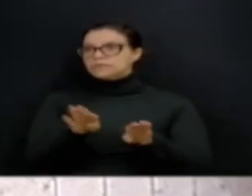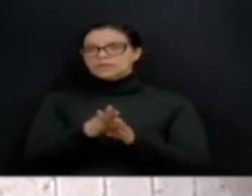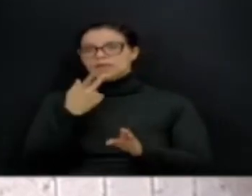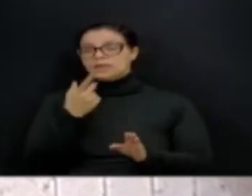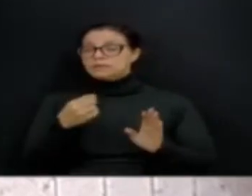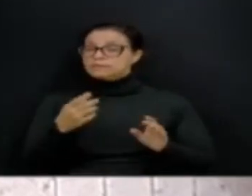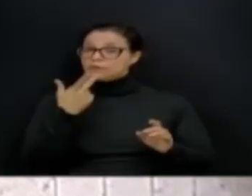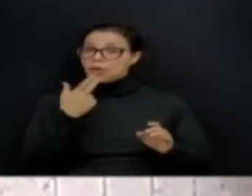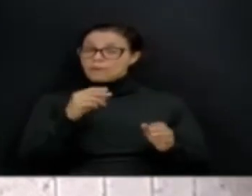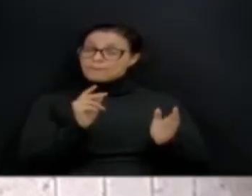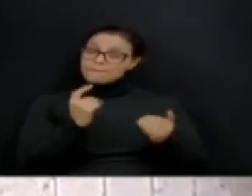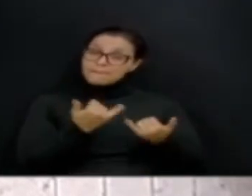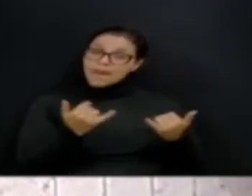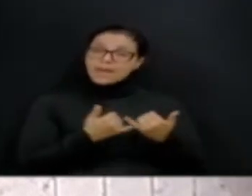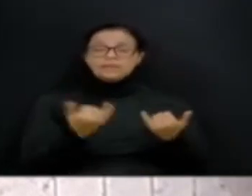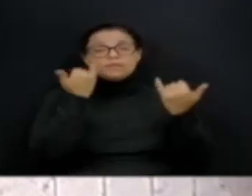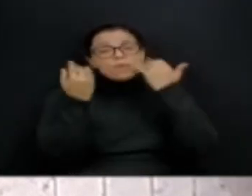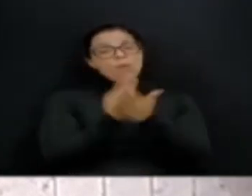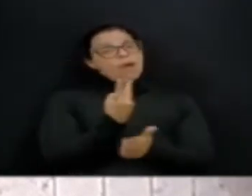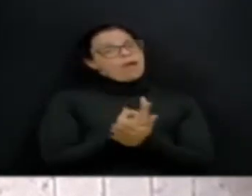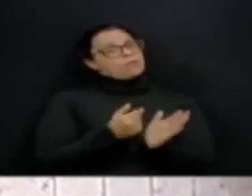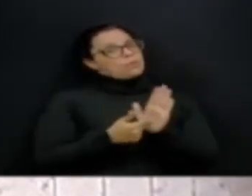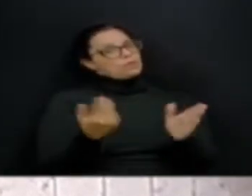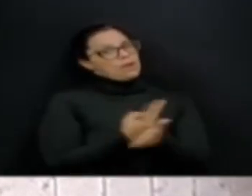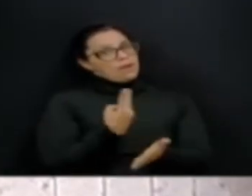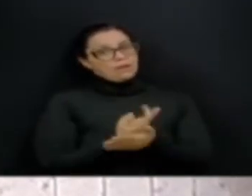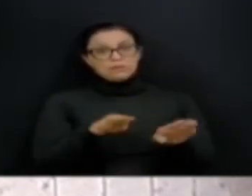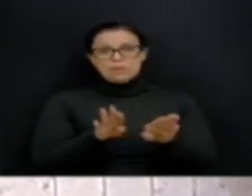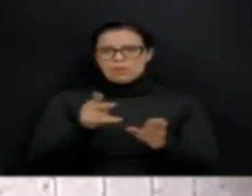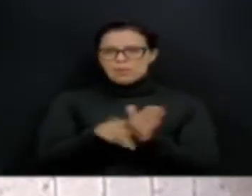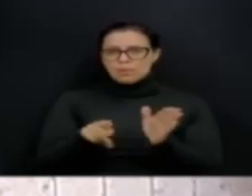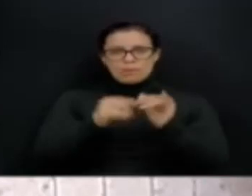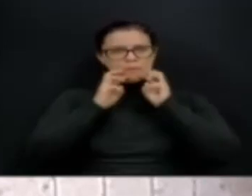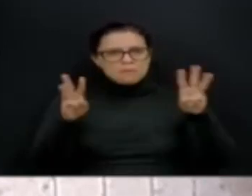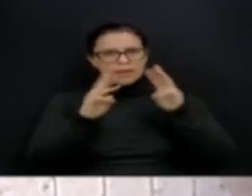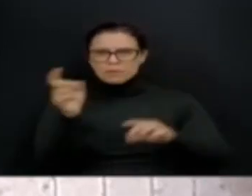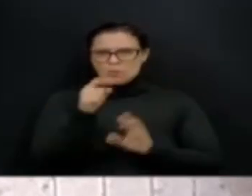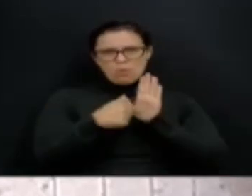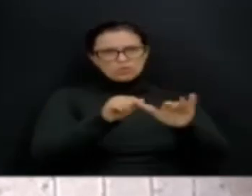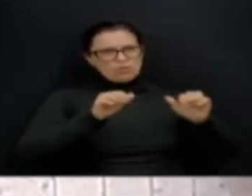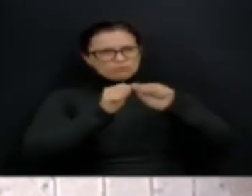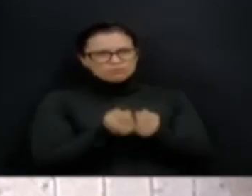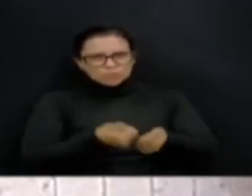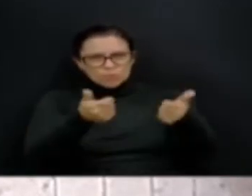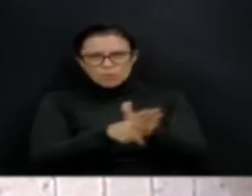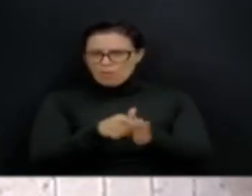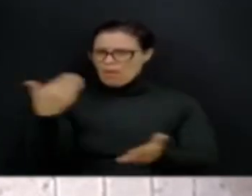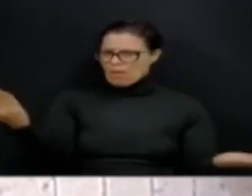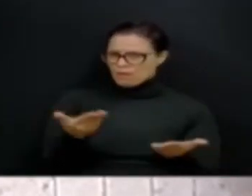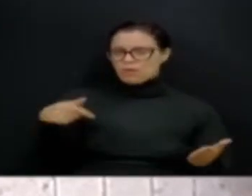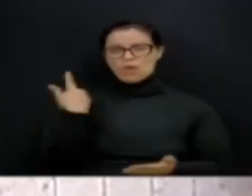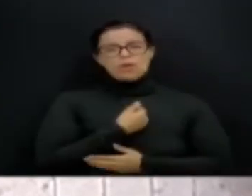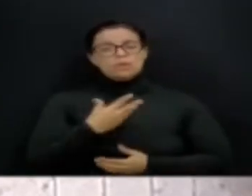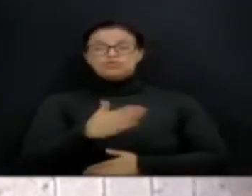com a verdade. Ou ele foi mal informado na época, para colocar o raio de uma propaganda mentirosa como aquela. E agora,